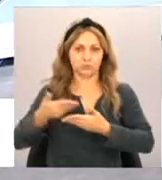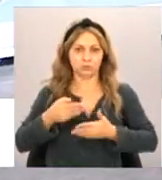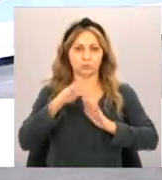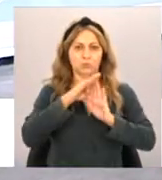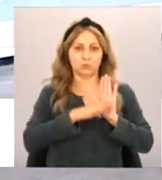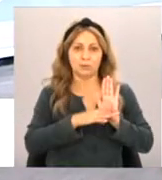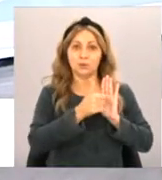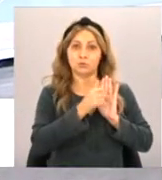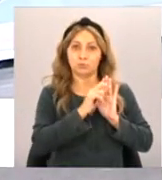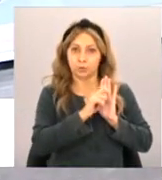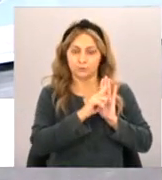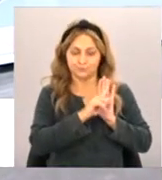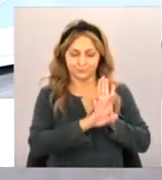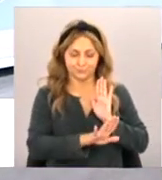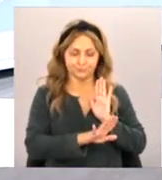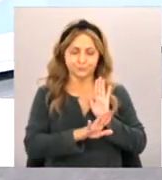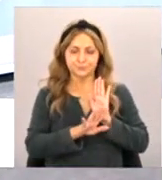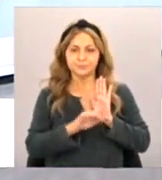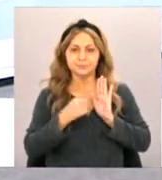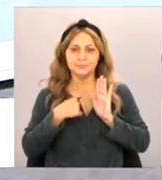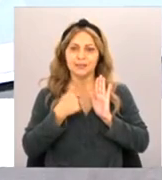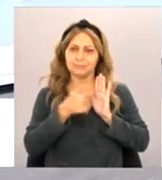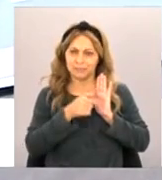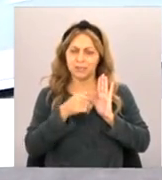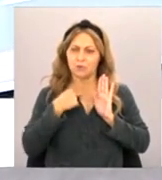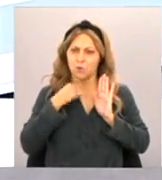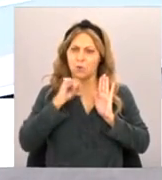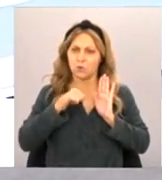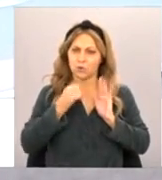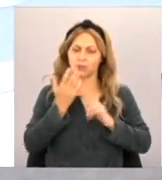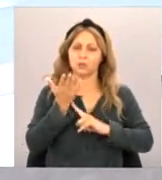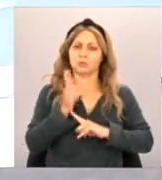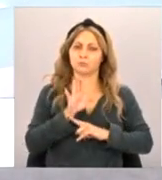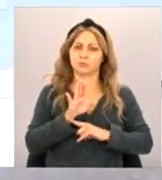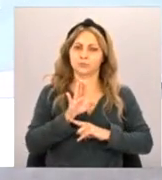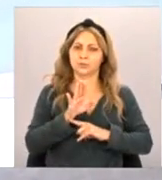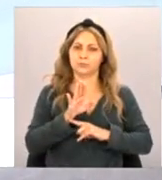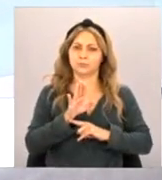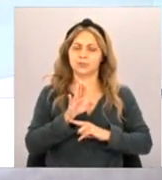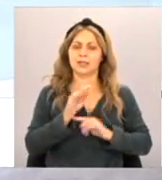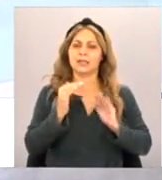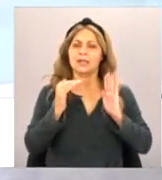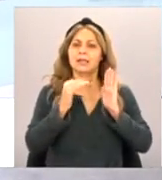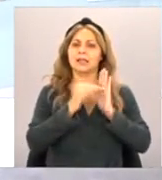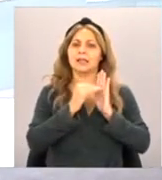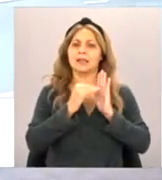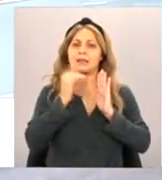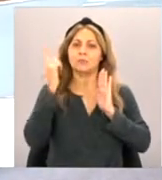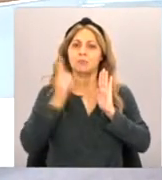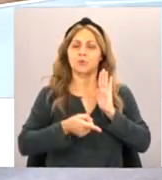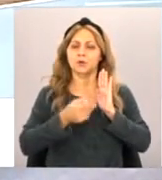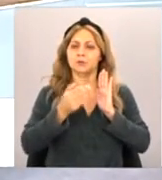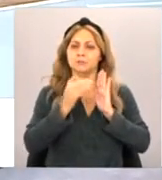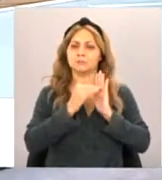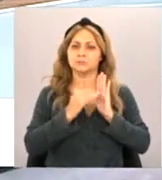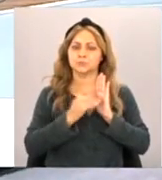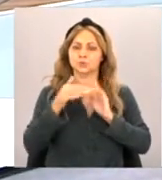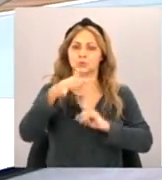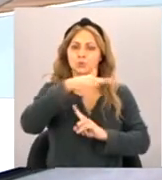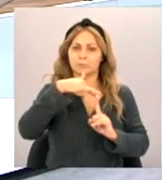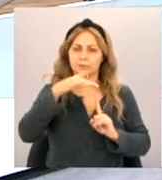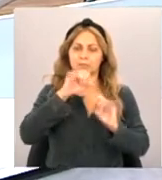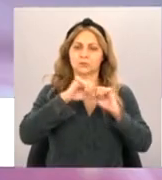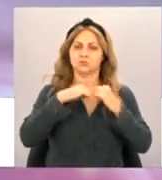é um problema que tem coisas com as quais nós concordamos por exemplo a imposição de standards mínimos em termos ambientais